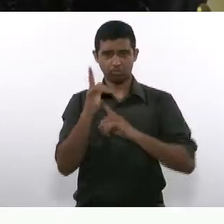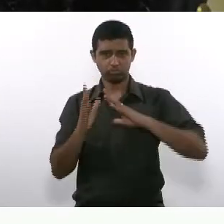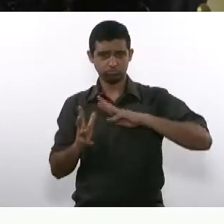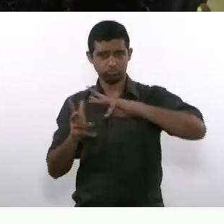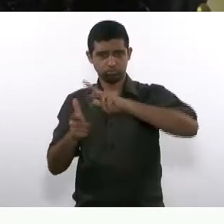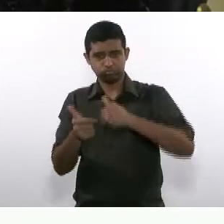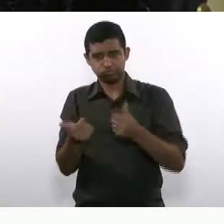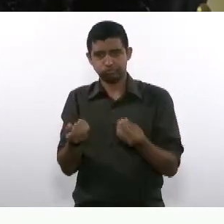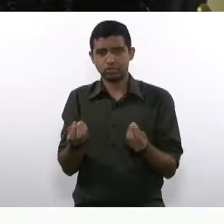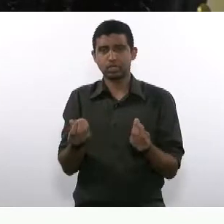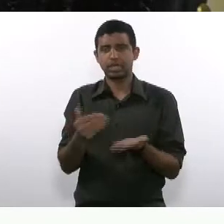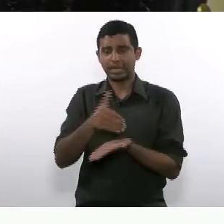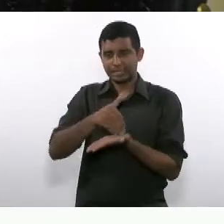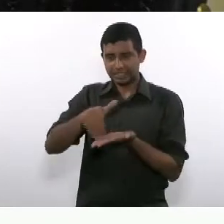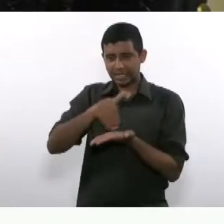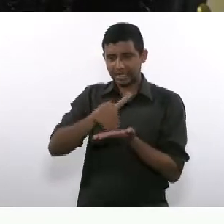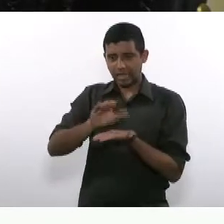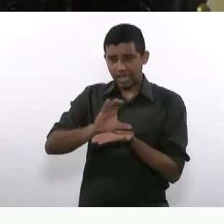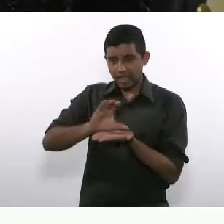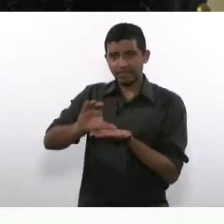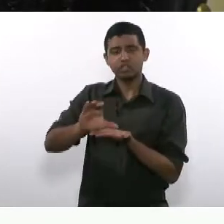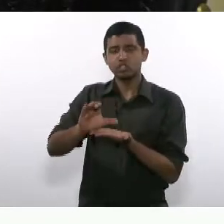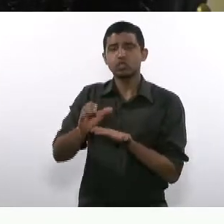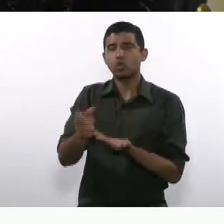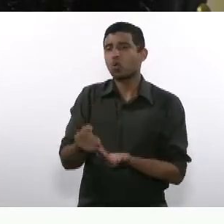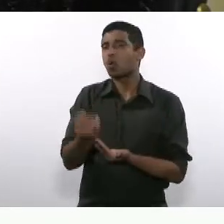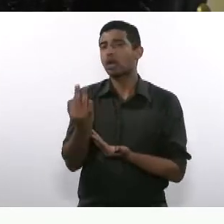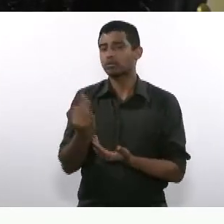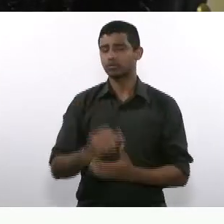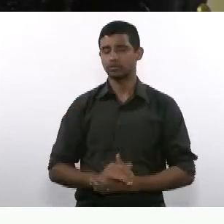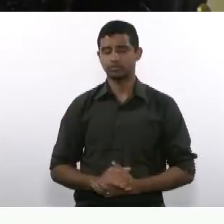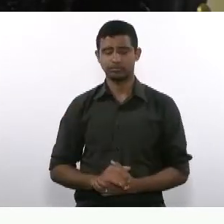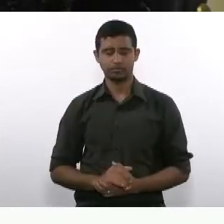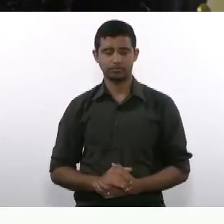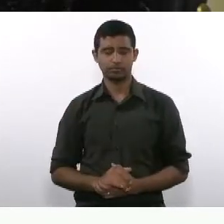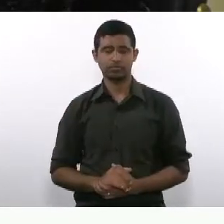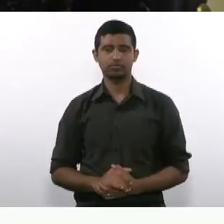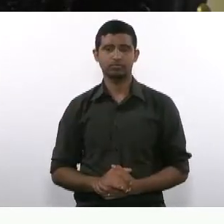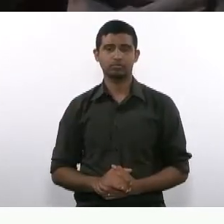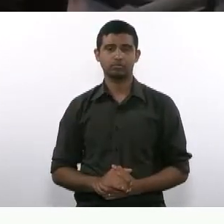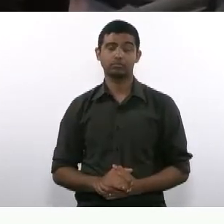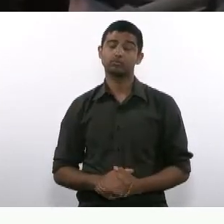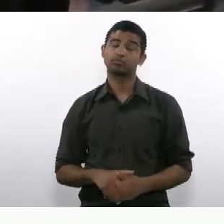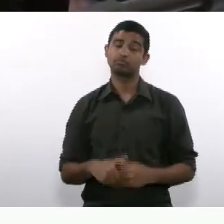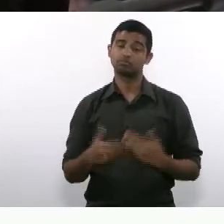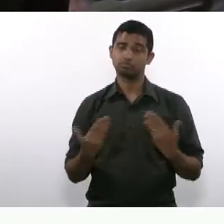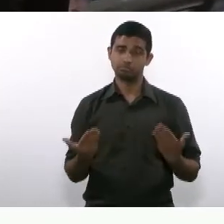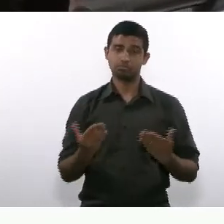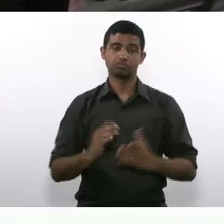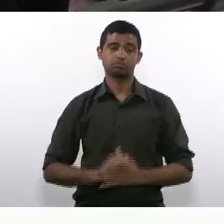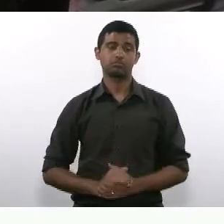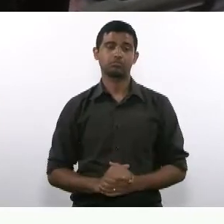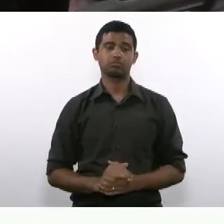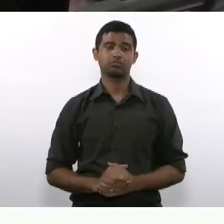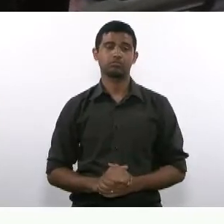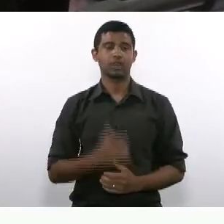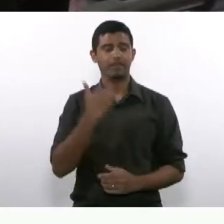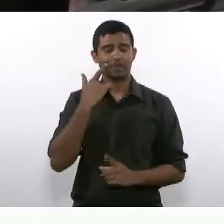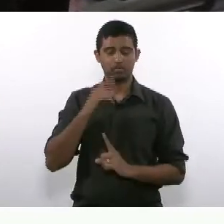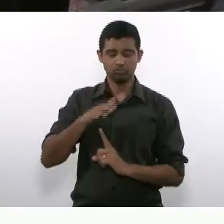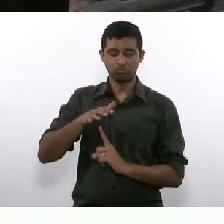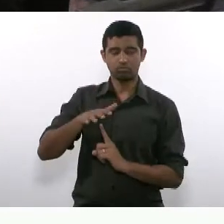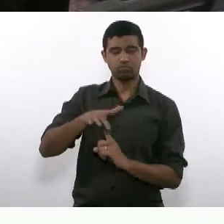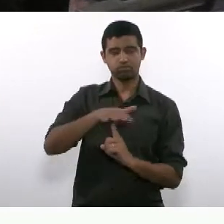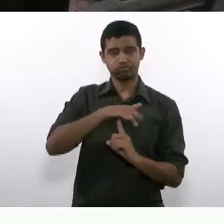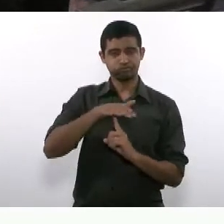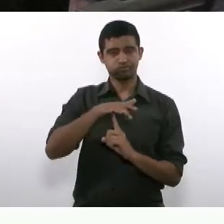Secretaria investiu nessa participação internacional? Na verdade, as feiras internacionais e